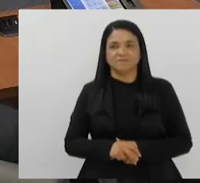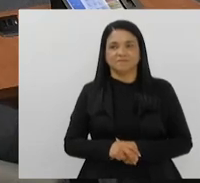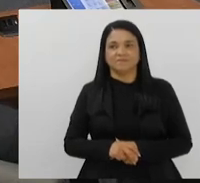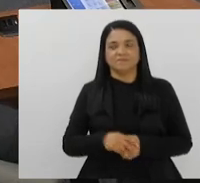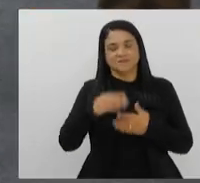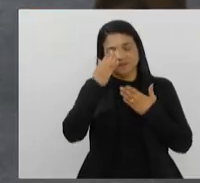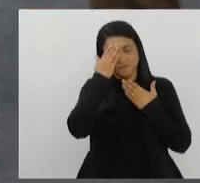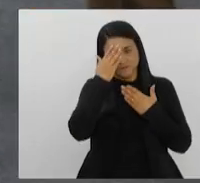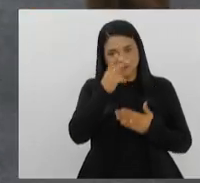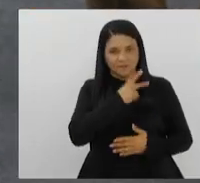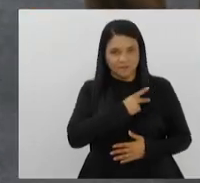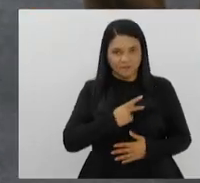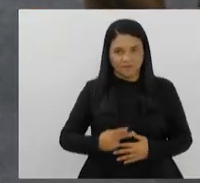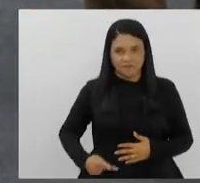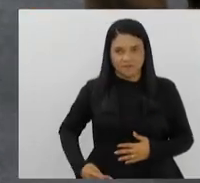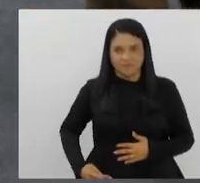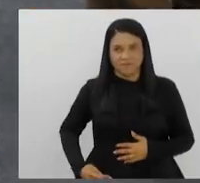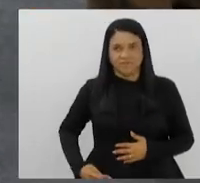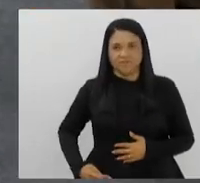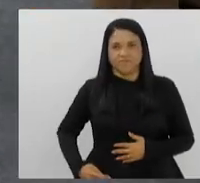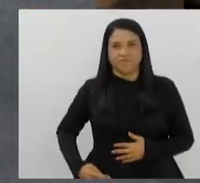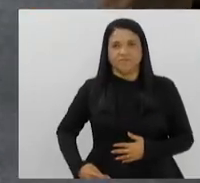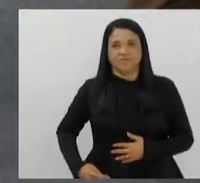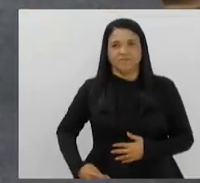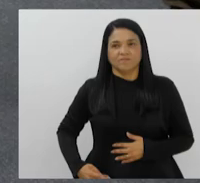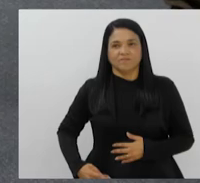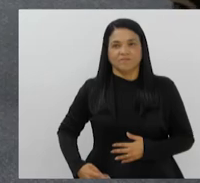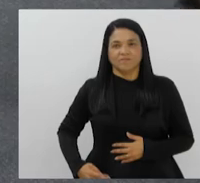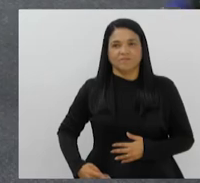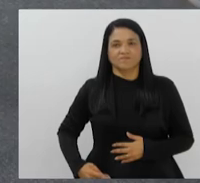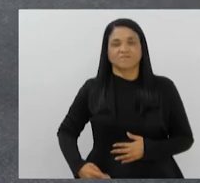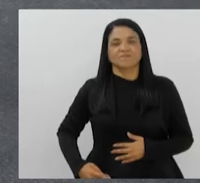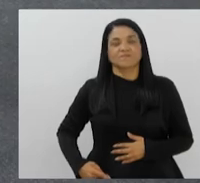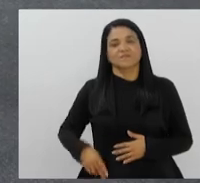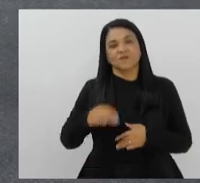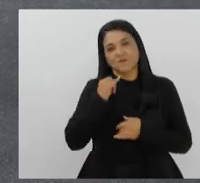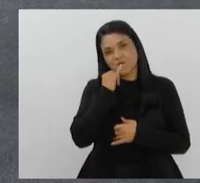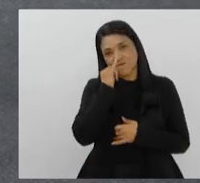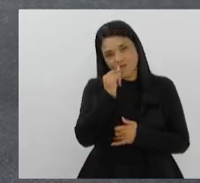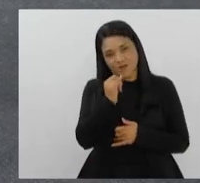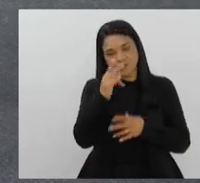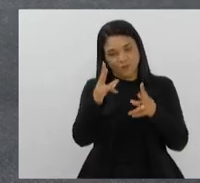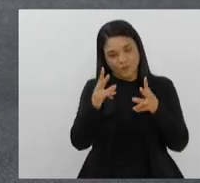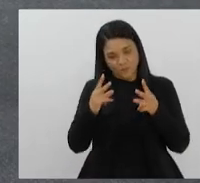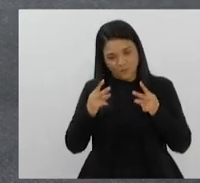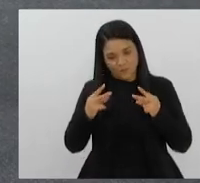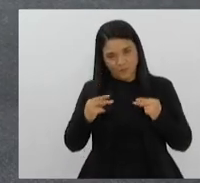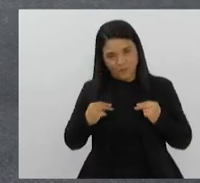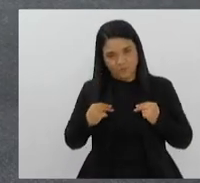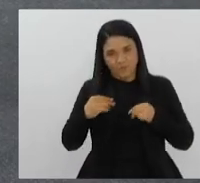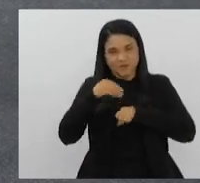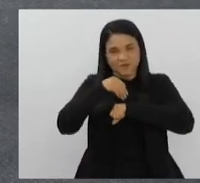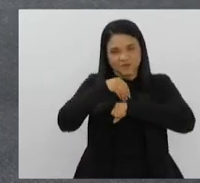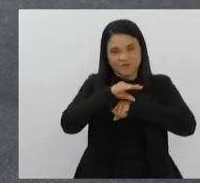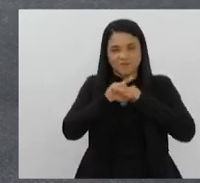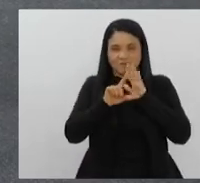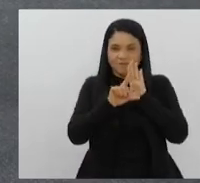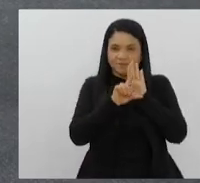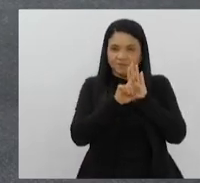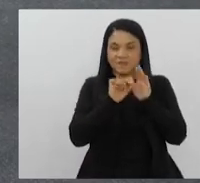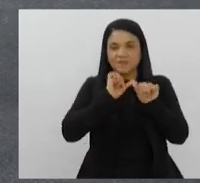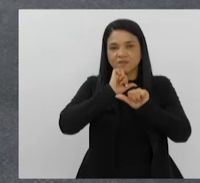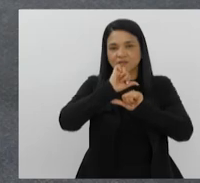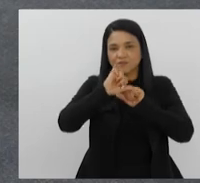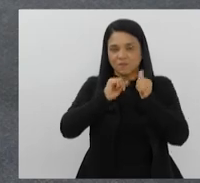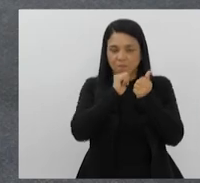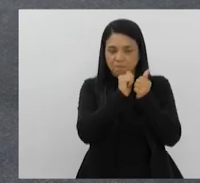Obrigada, presidente. Só ressaltar aqui do mérito da nossa indicação legislativa